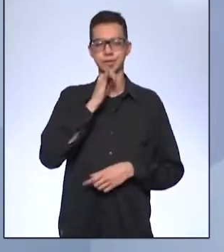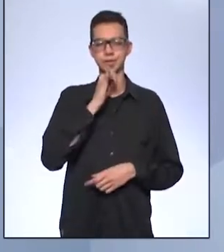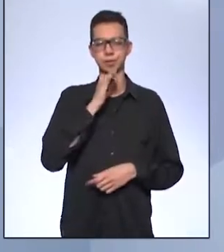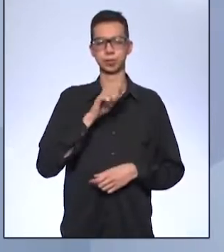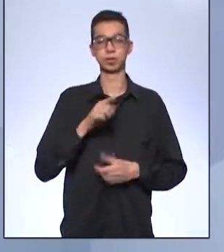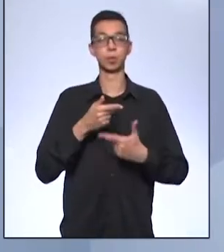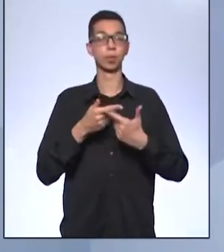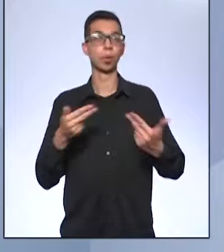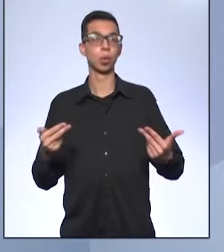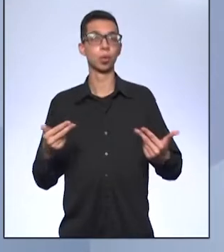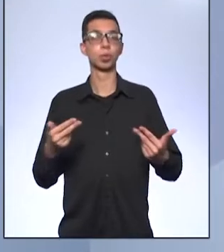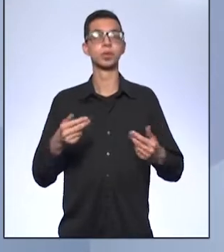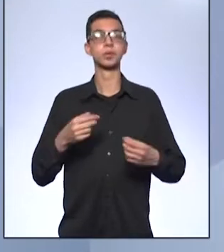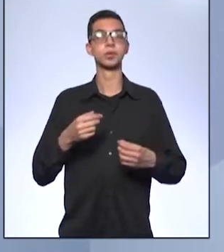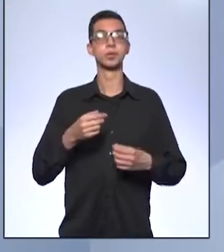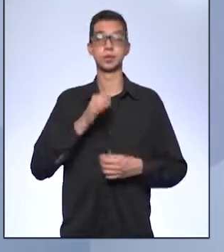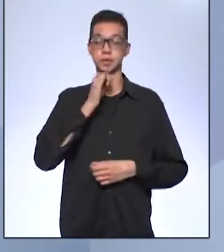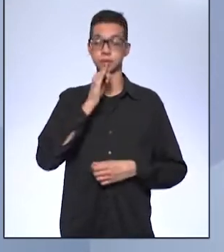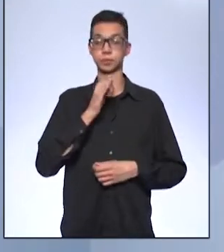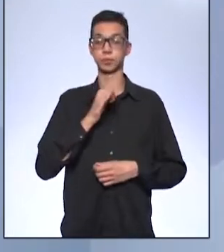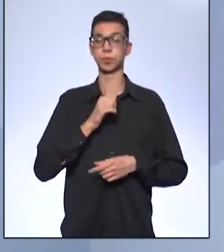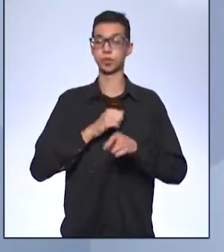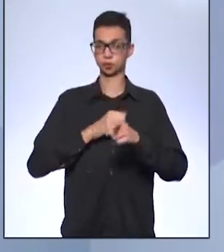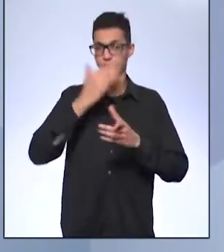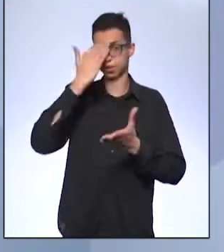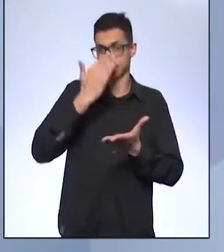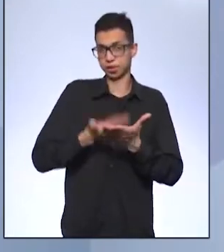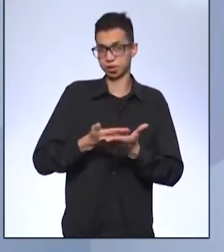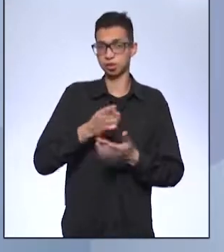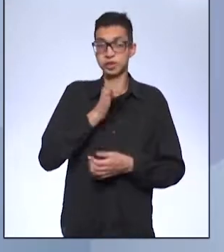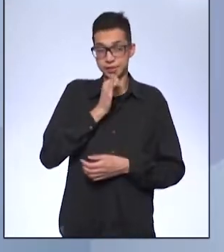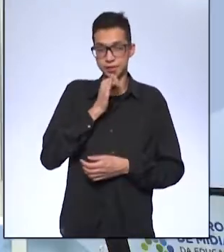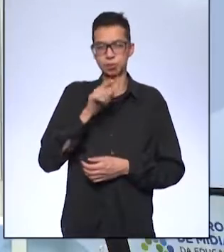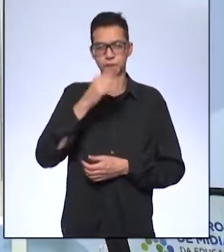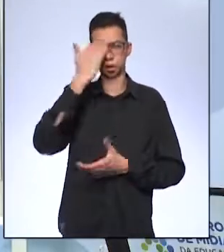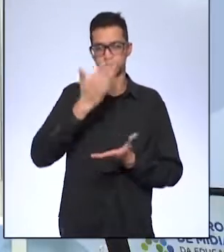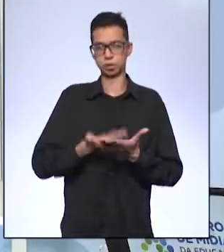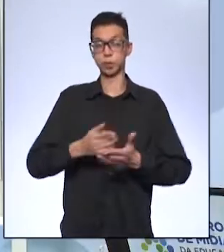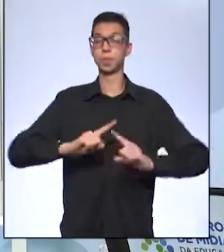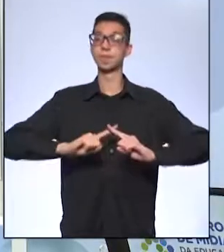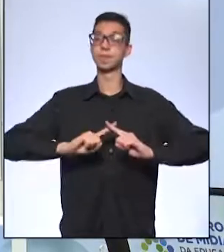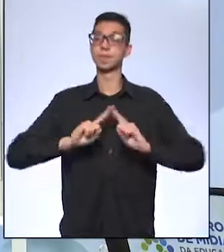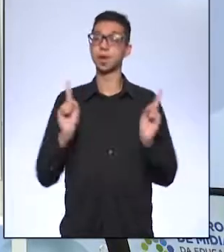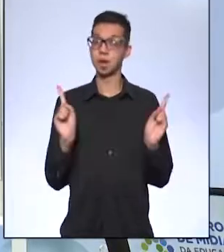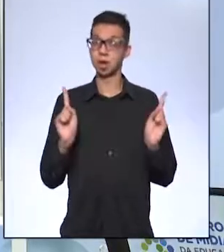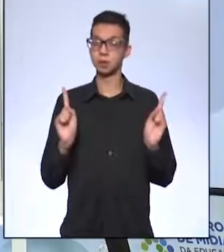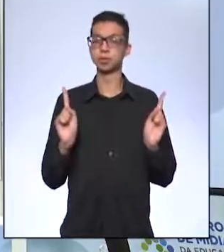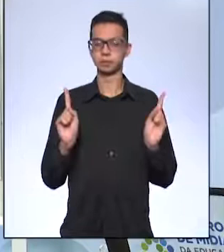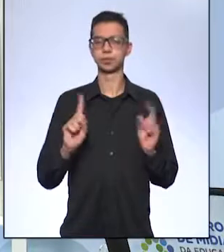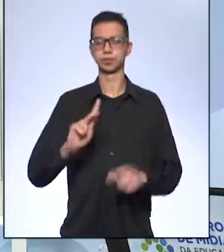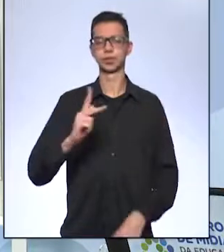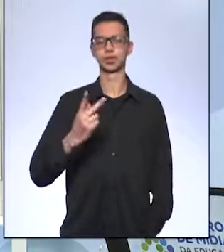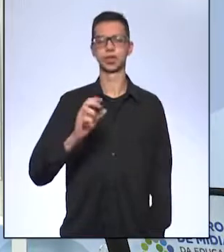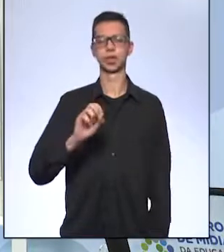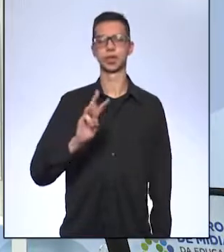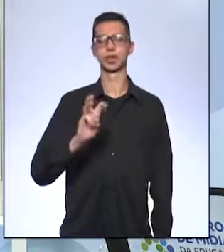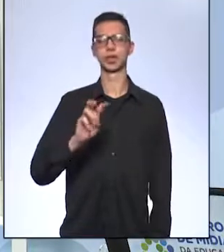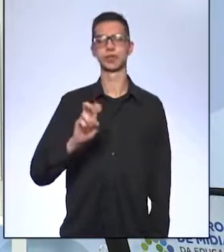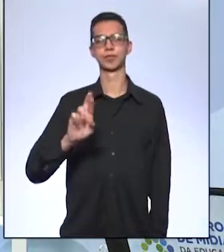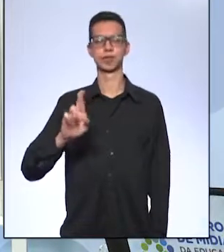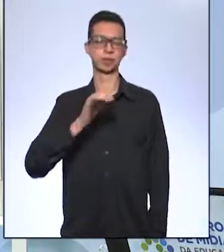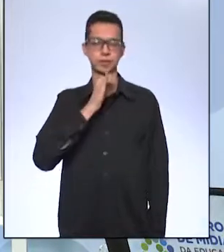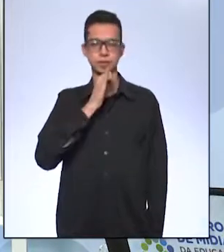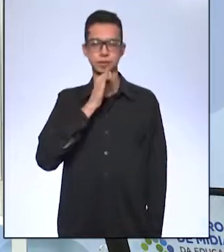desmistificando algo, como assim? Você está falando, olha, você acredita nisso, mas, porém, contudo, entretanto. Então, however serve para isso, para você